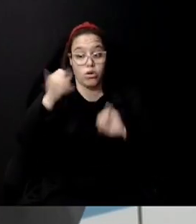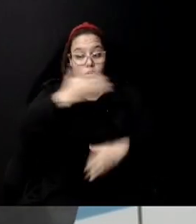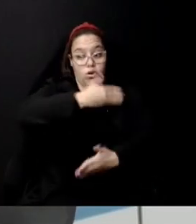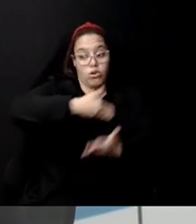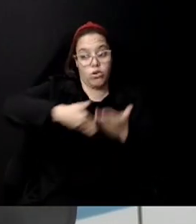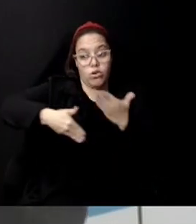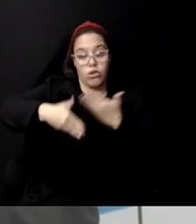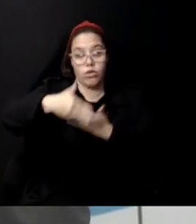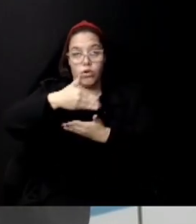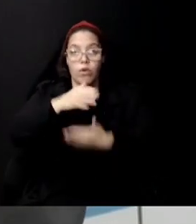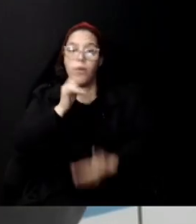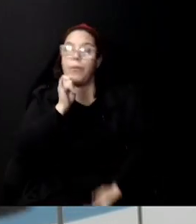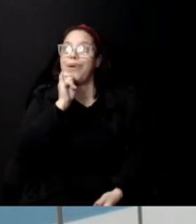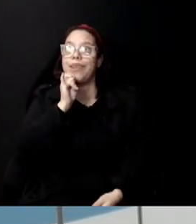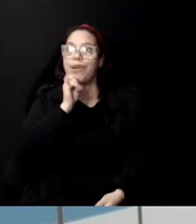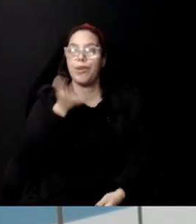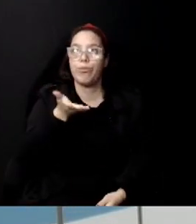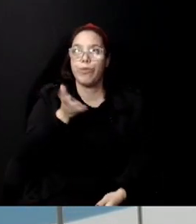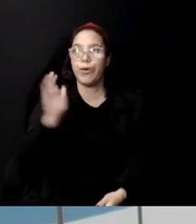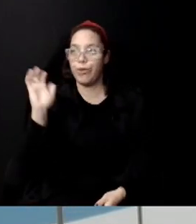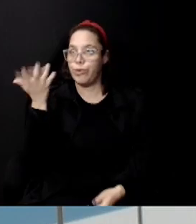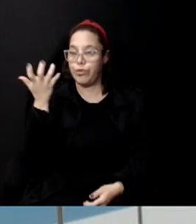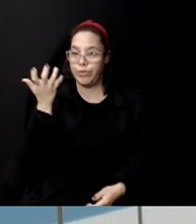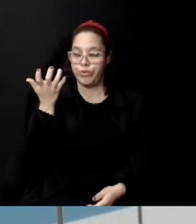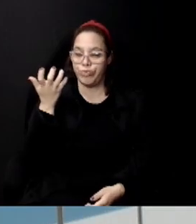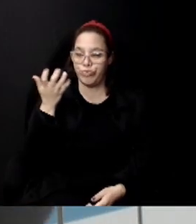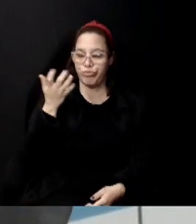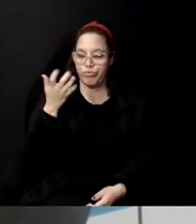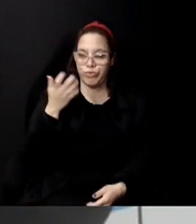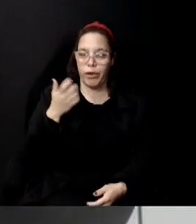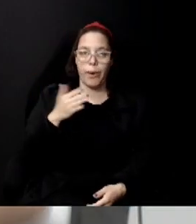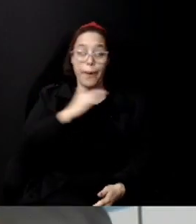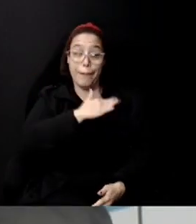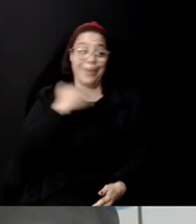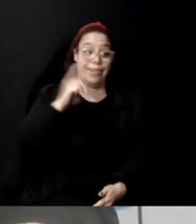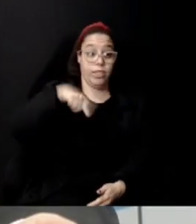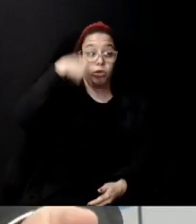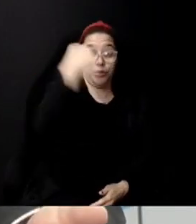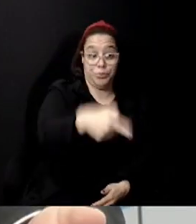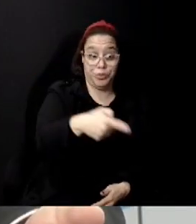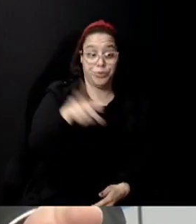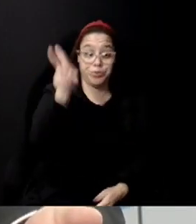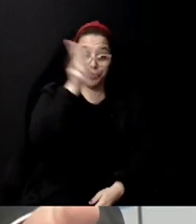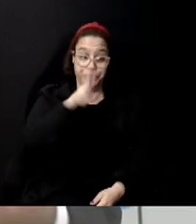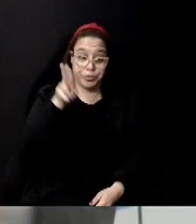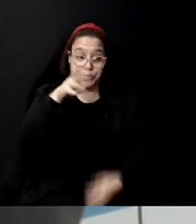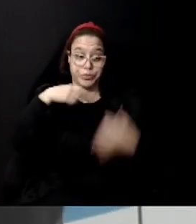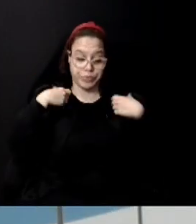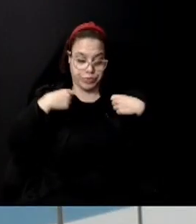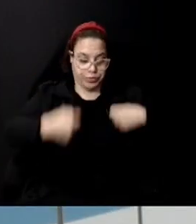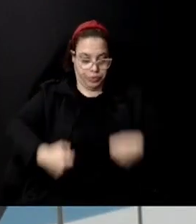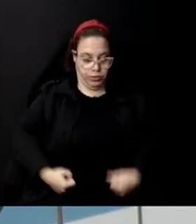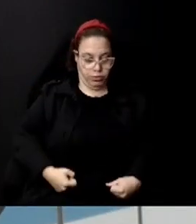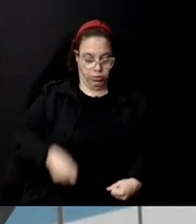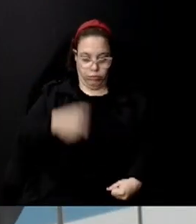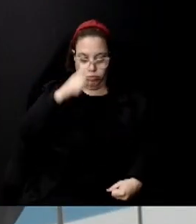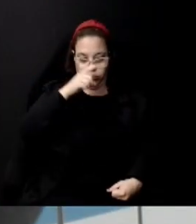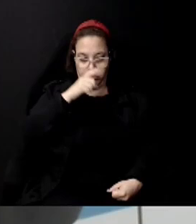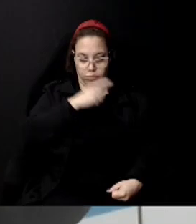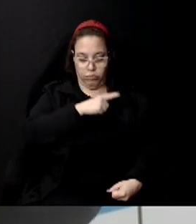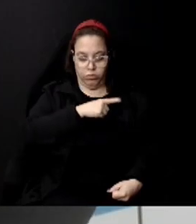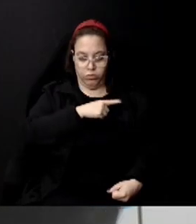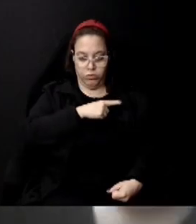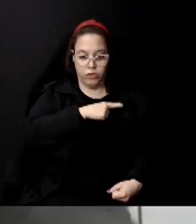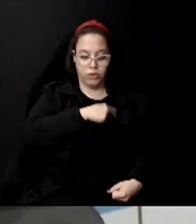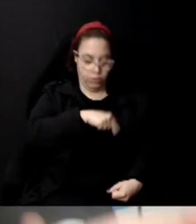por exemplo, alguém com a intenção de matar outra pessoa usa as vestimentas da Cruz Vermelha para enganar a outra